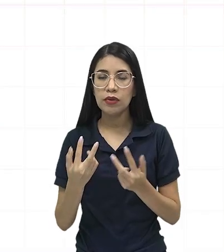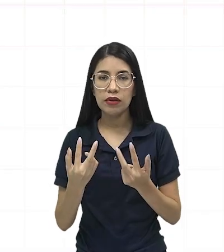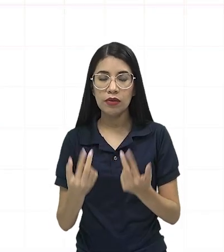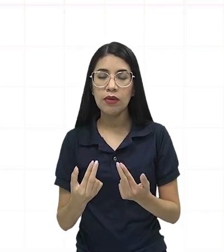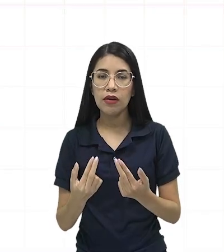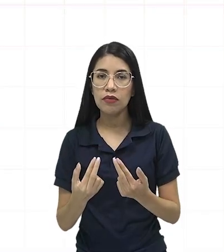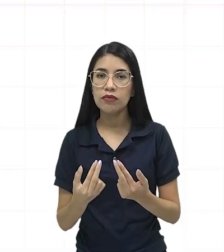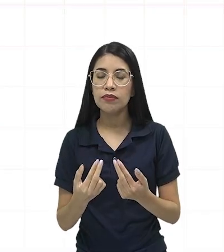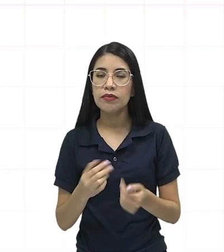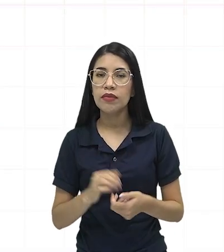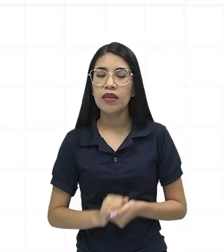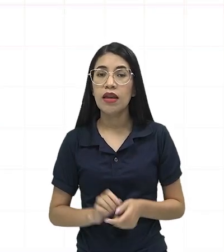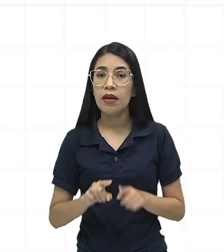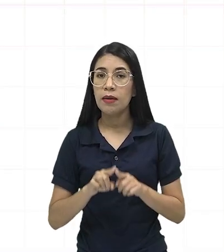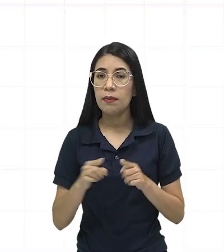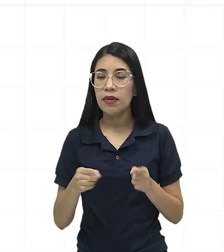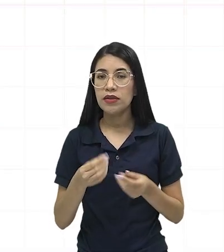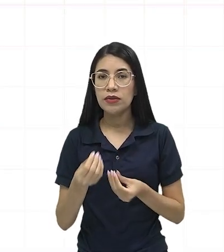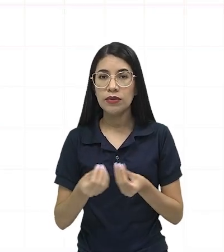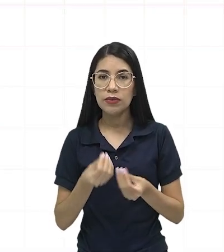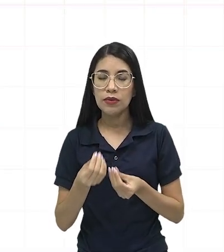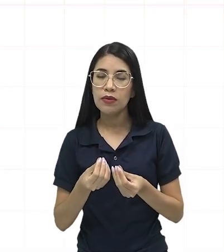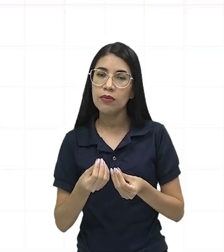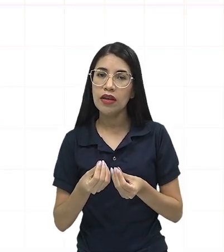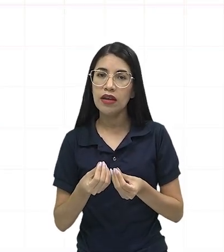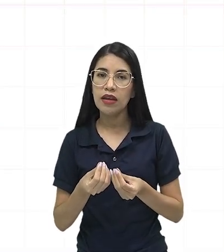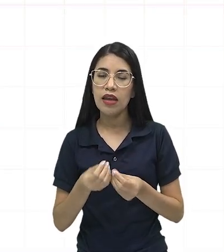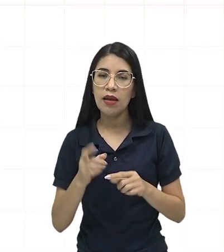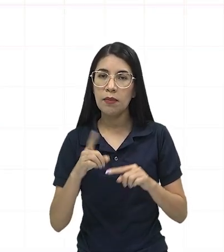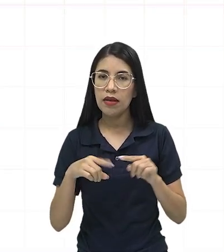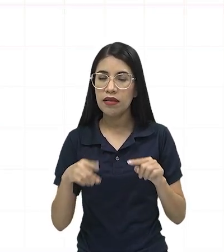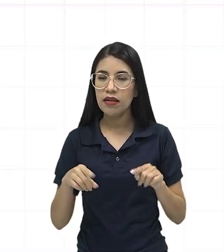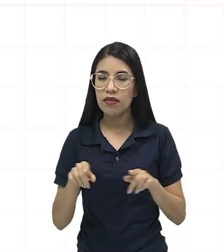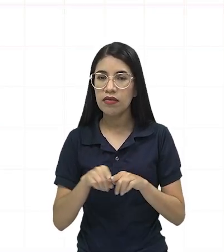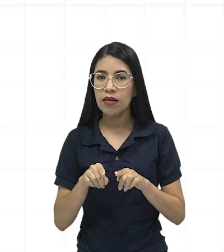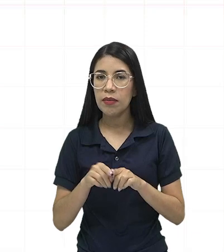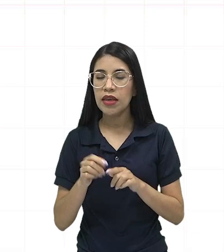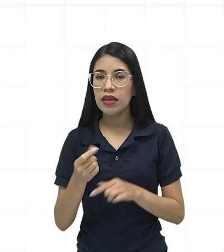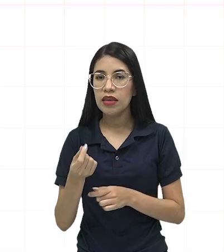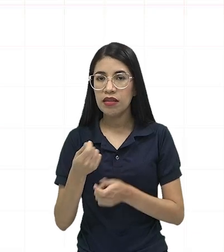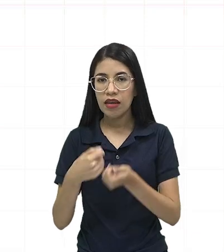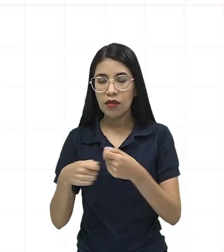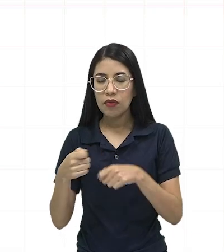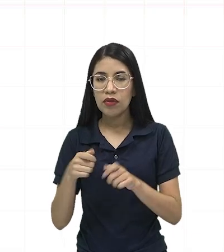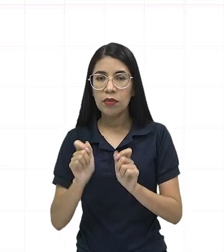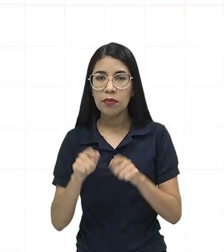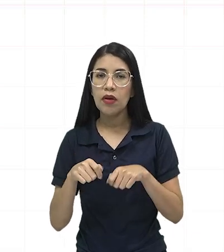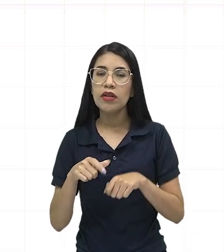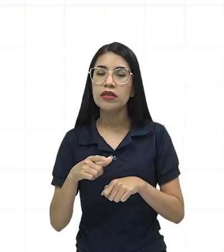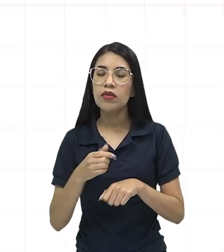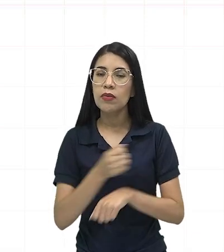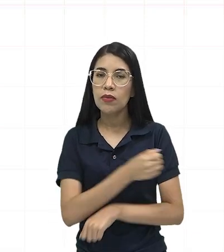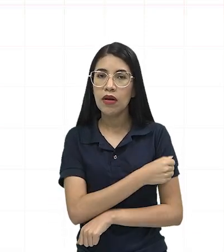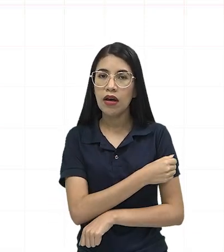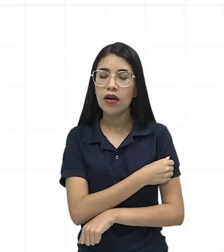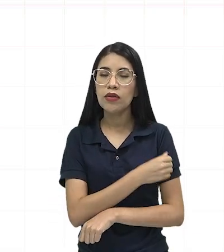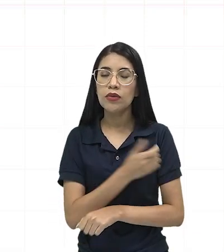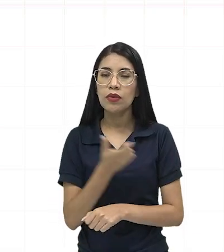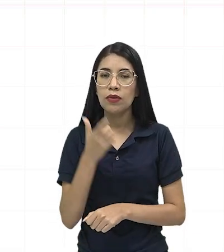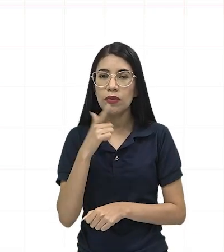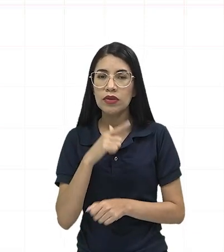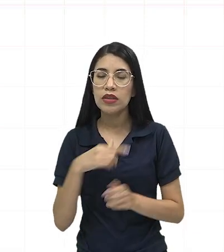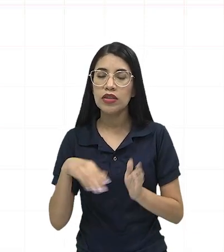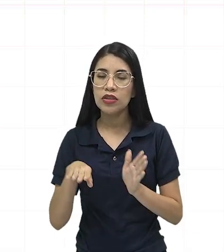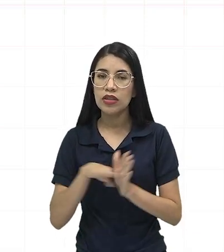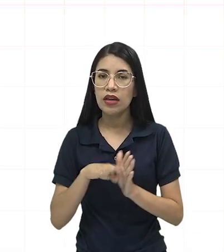igualdade. Mas agora, as condições materiais e econômicas que permitem que esses alunos cheguem até a escola